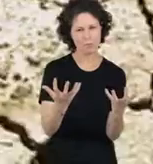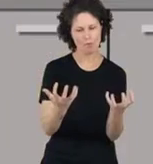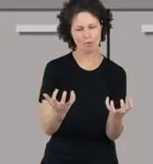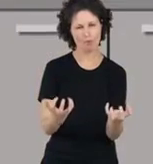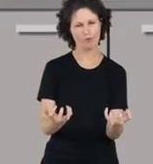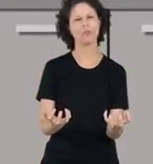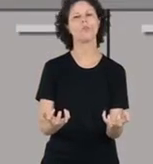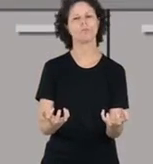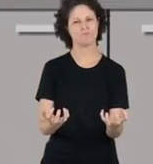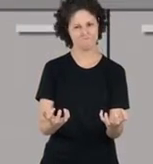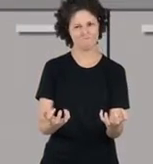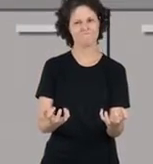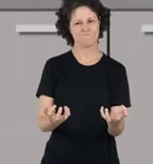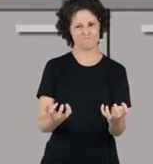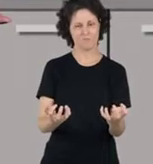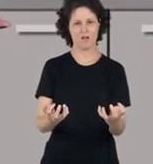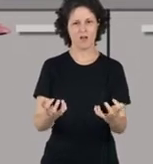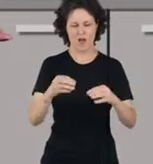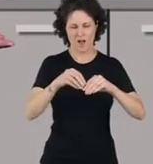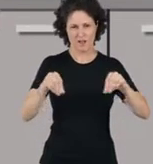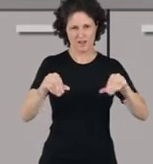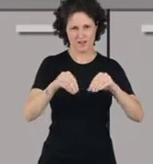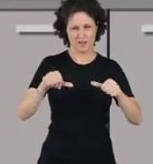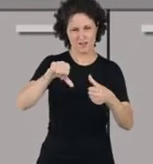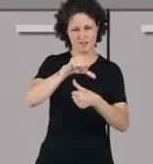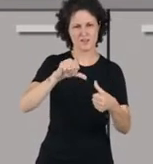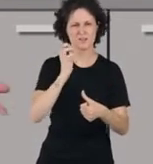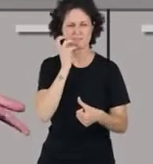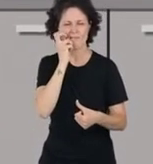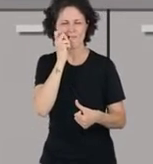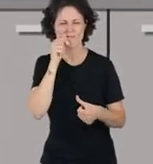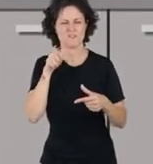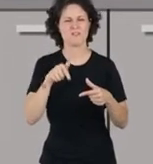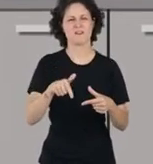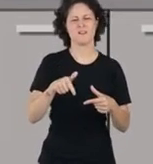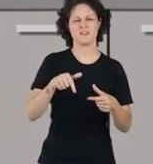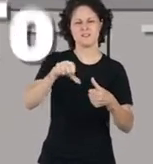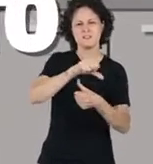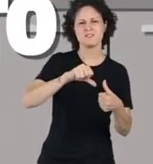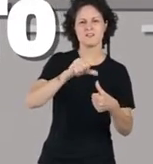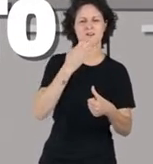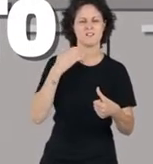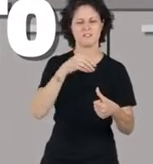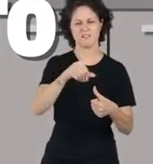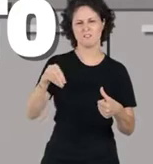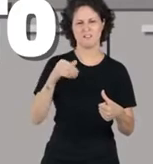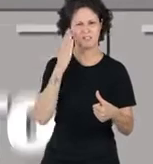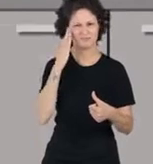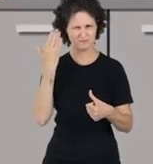seca e empobrecimento do solo, que faz com que ele fique parecido com um deserto. Mas o que será que quer dizer empobrecimento do